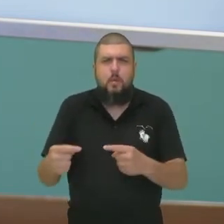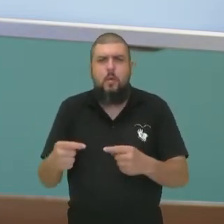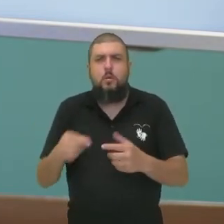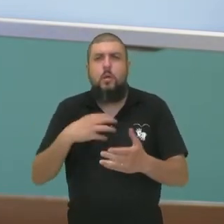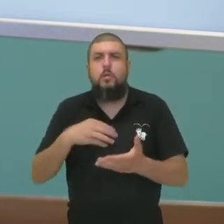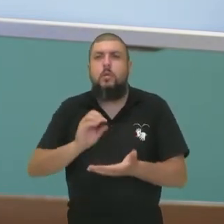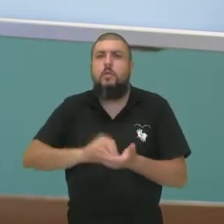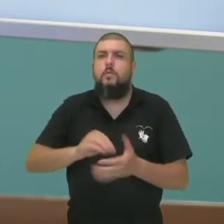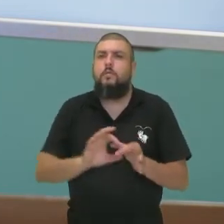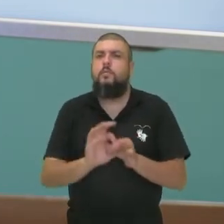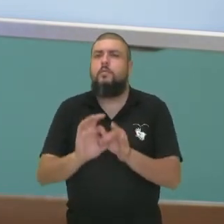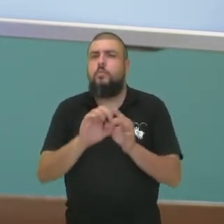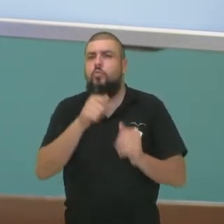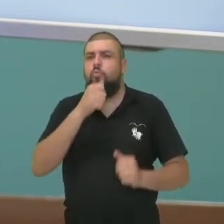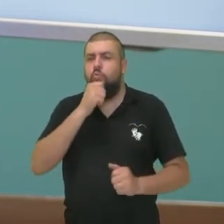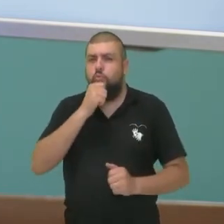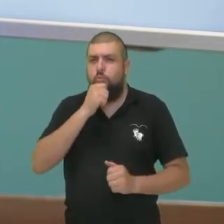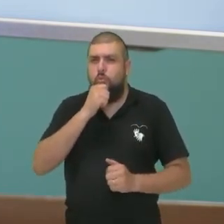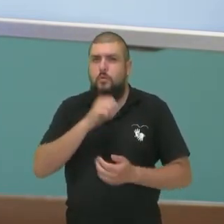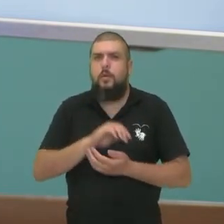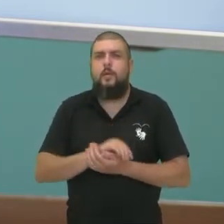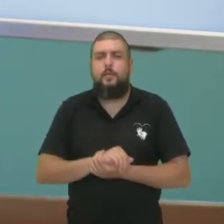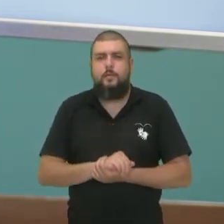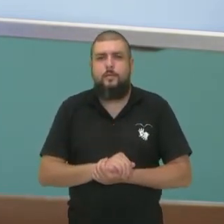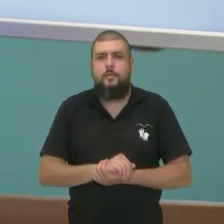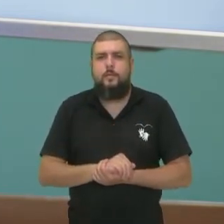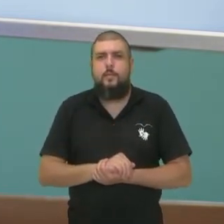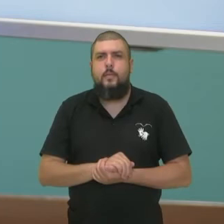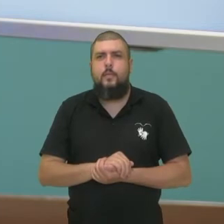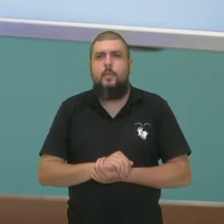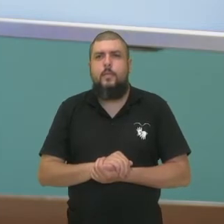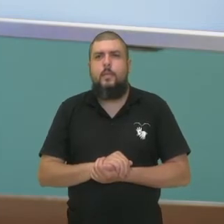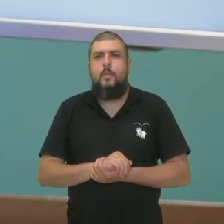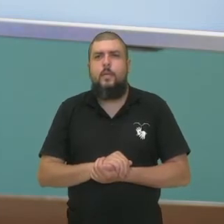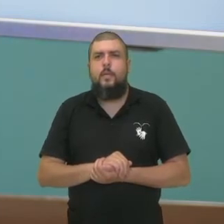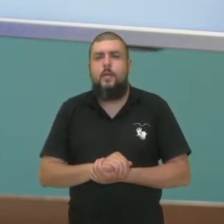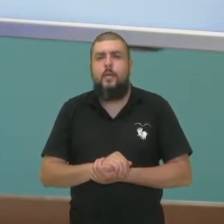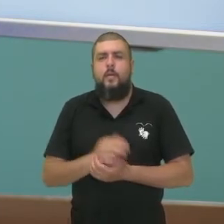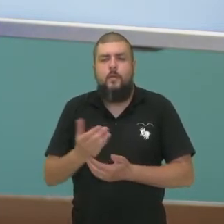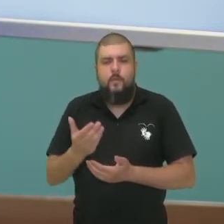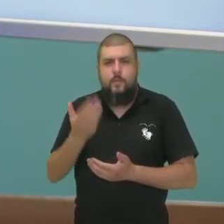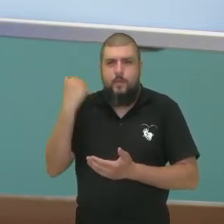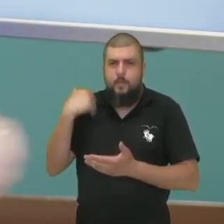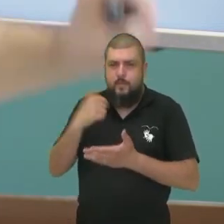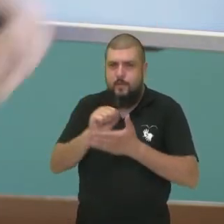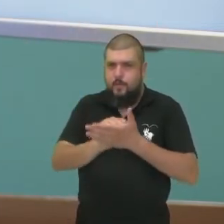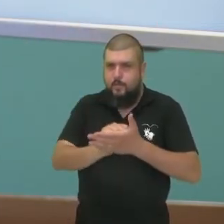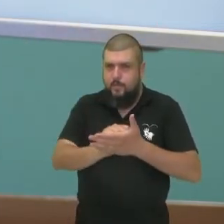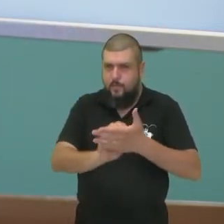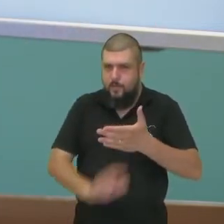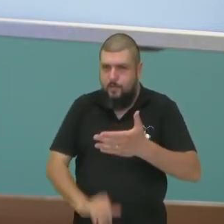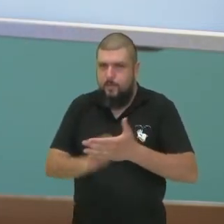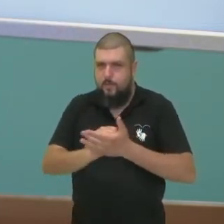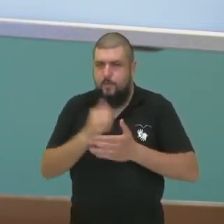se juntavam. Belezinha? Vamos agora lá para um exercício, uma atividade para a gente